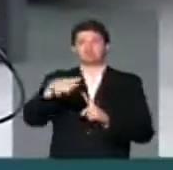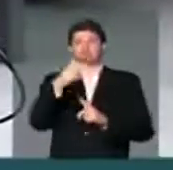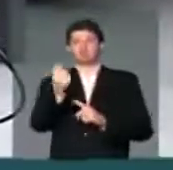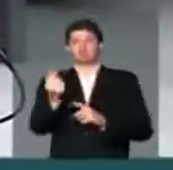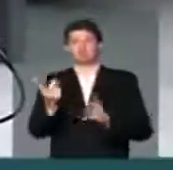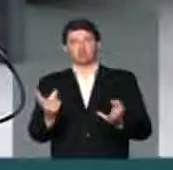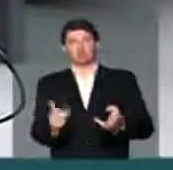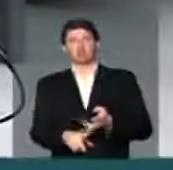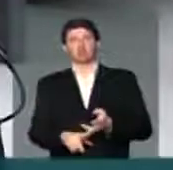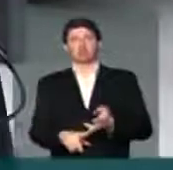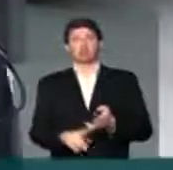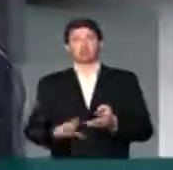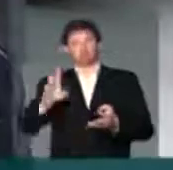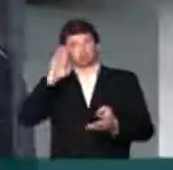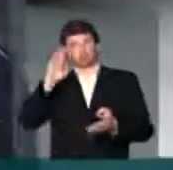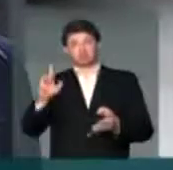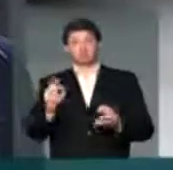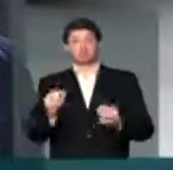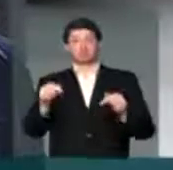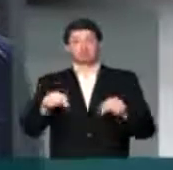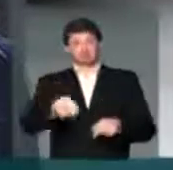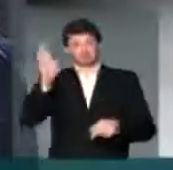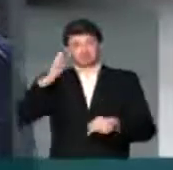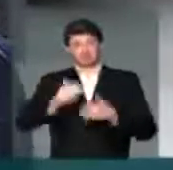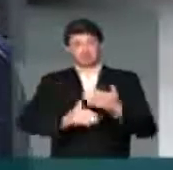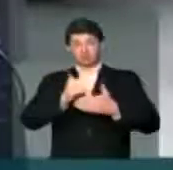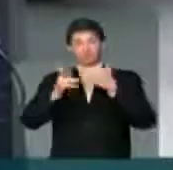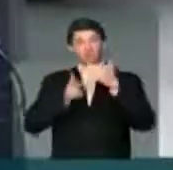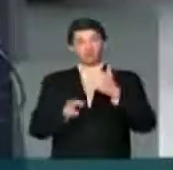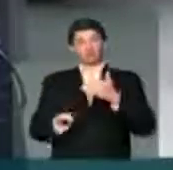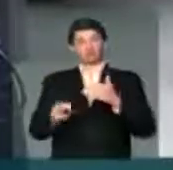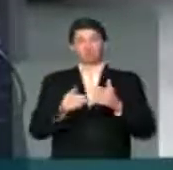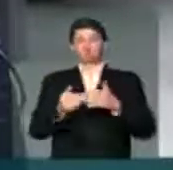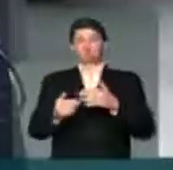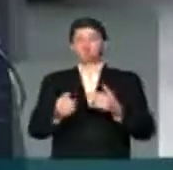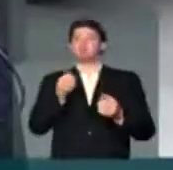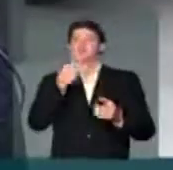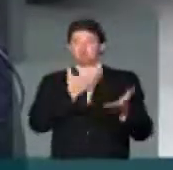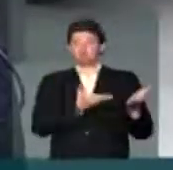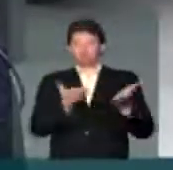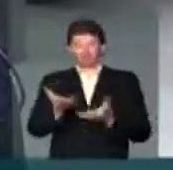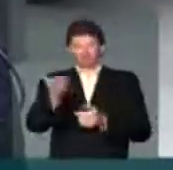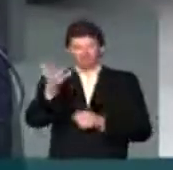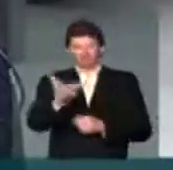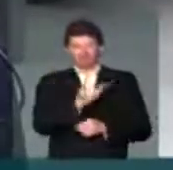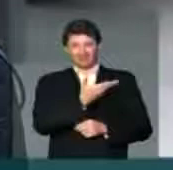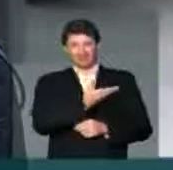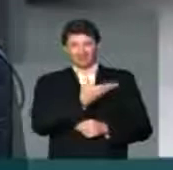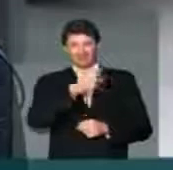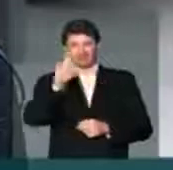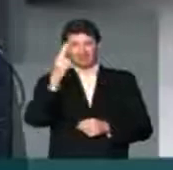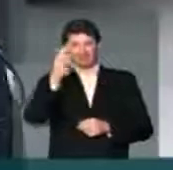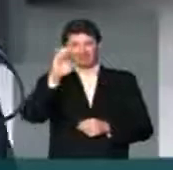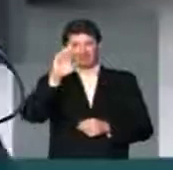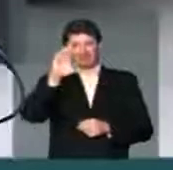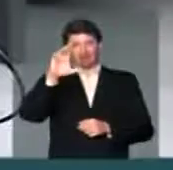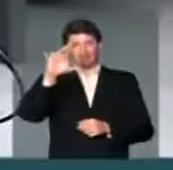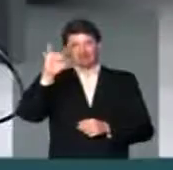de renda e, sobretudo, com que esse país volte a crescer. Seja bem-vindo, grande companheiro Heráclito